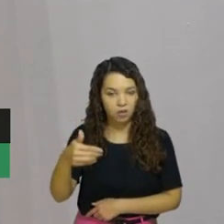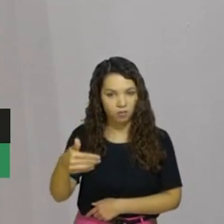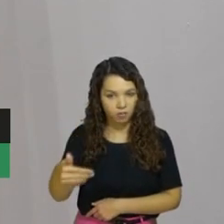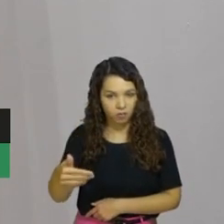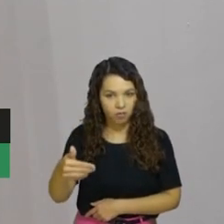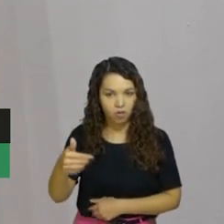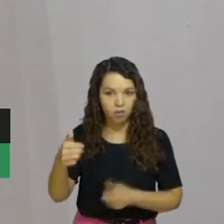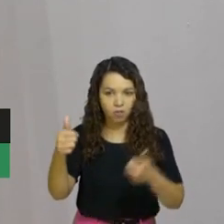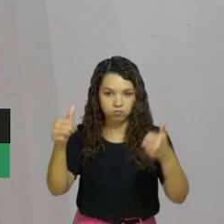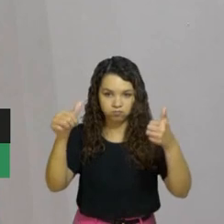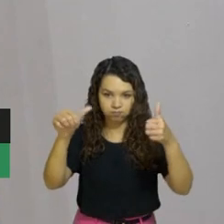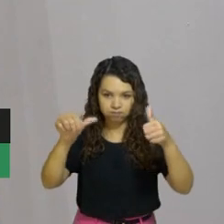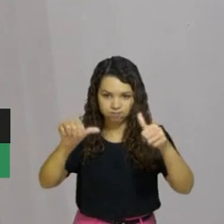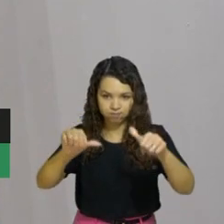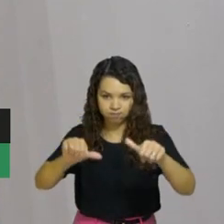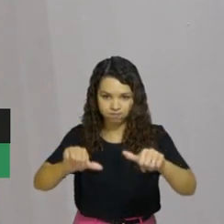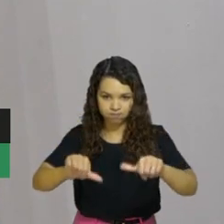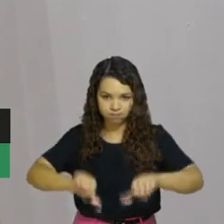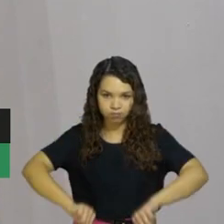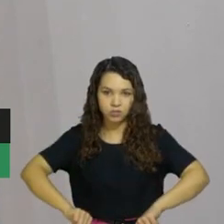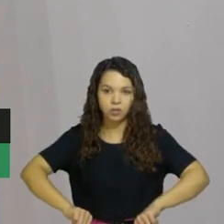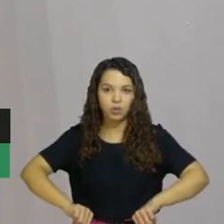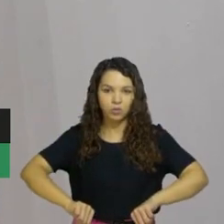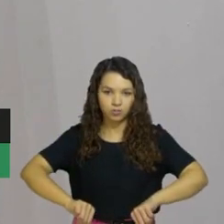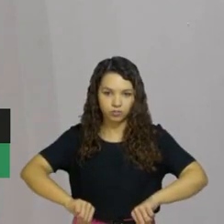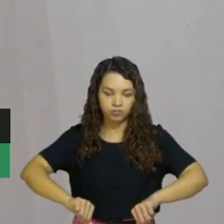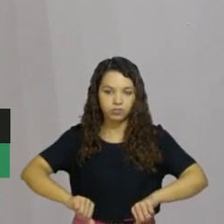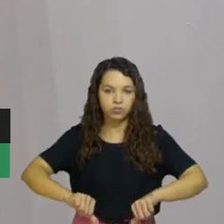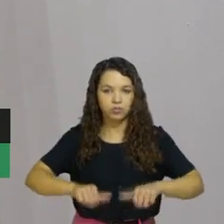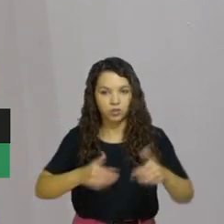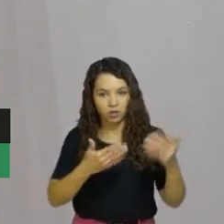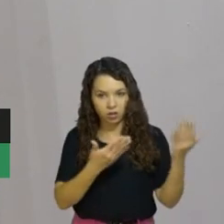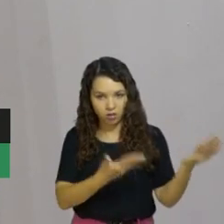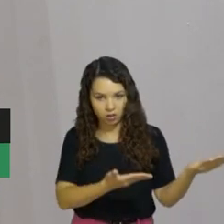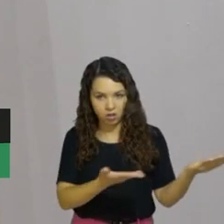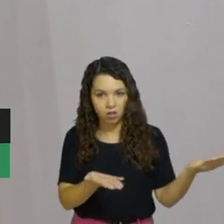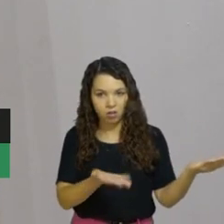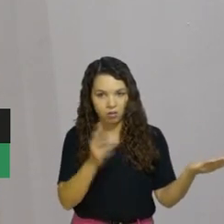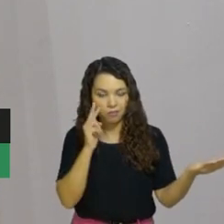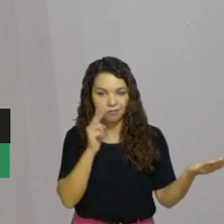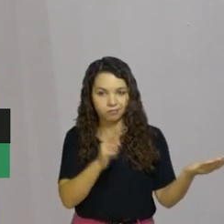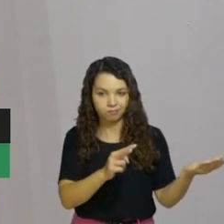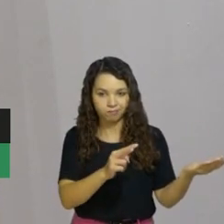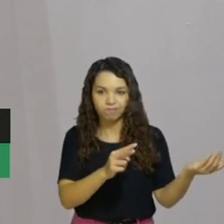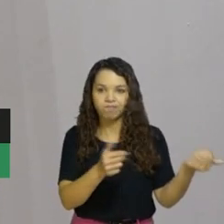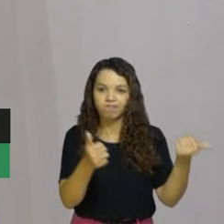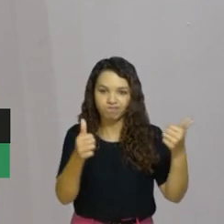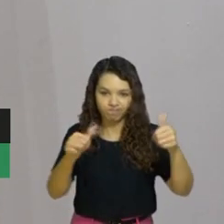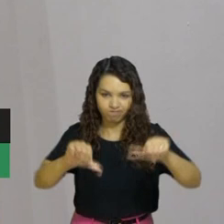desastre muito maior do que este que estamos vivenciando.